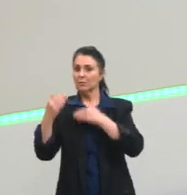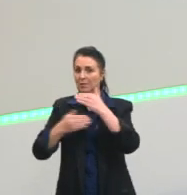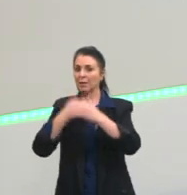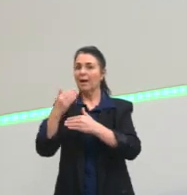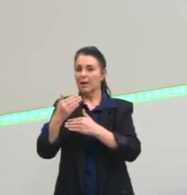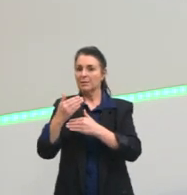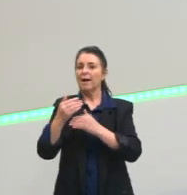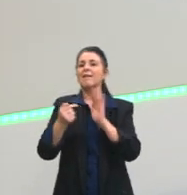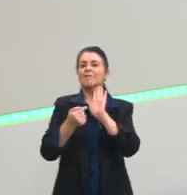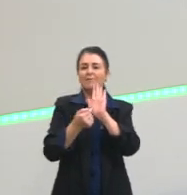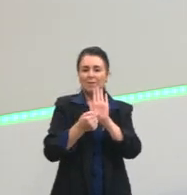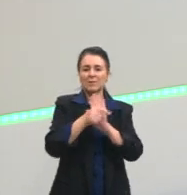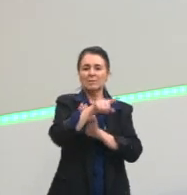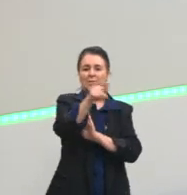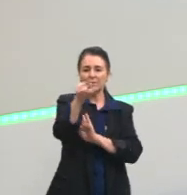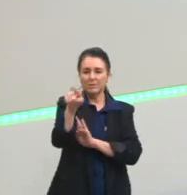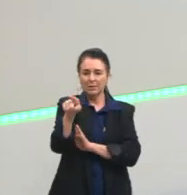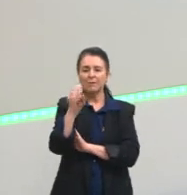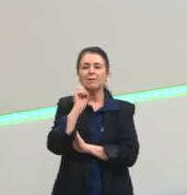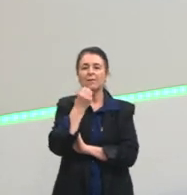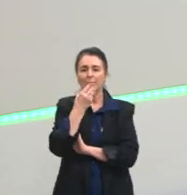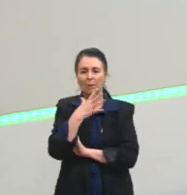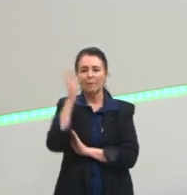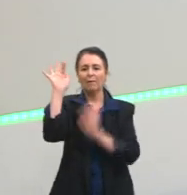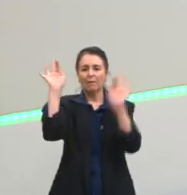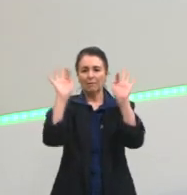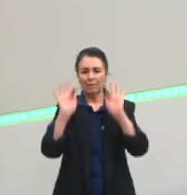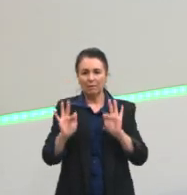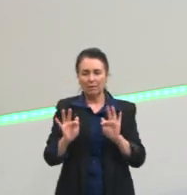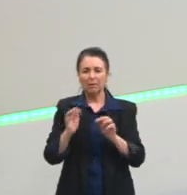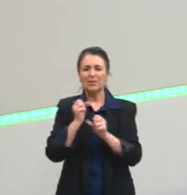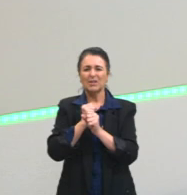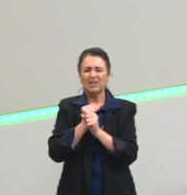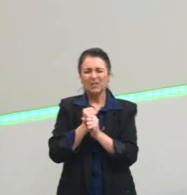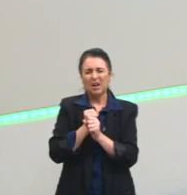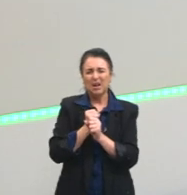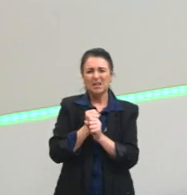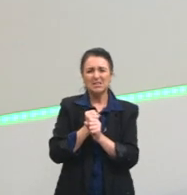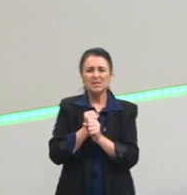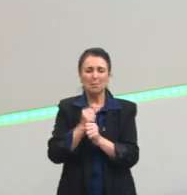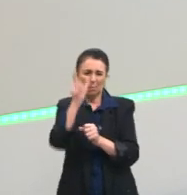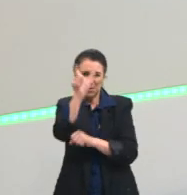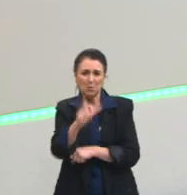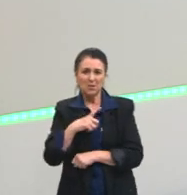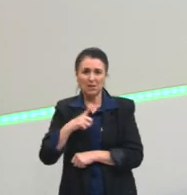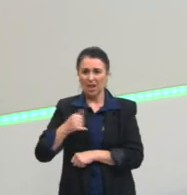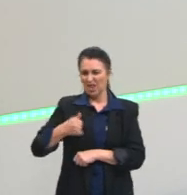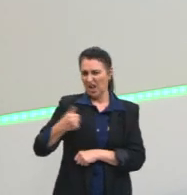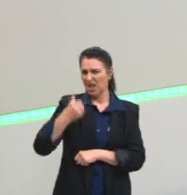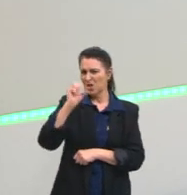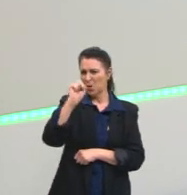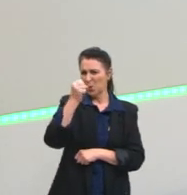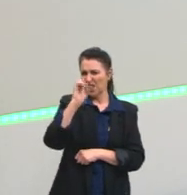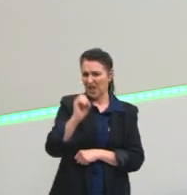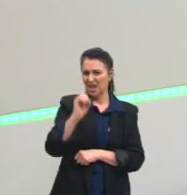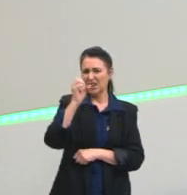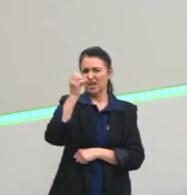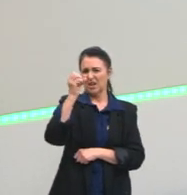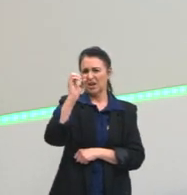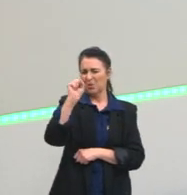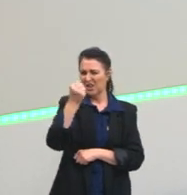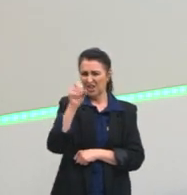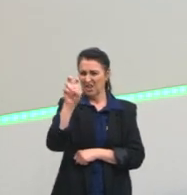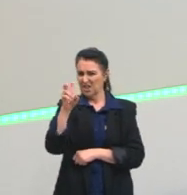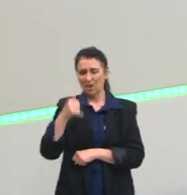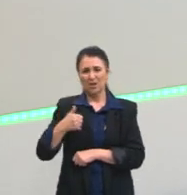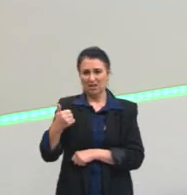felicidade se você conversar com as pessoas e dos 80 85 anos né Elas ainda são convencidas não isso tem que se fazer